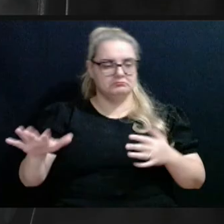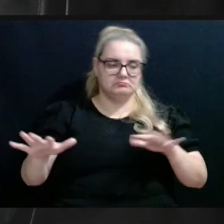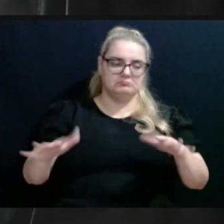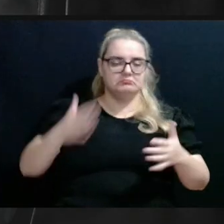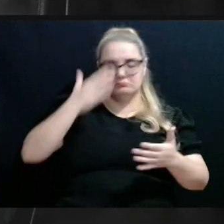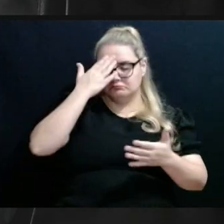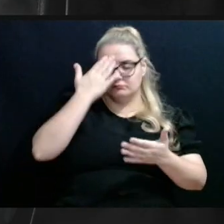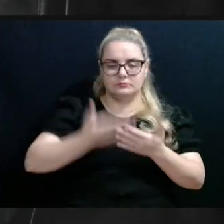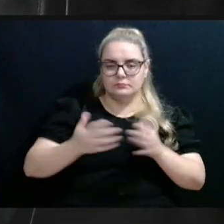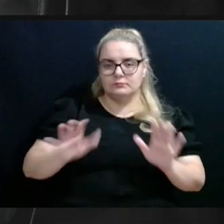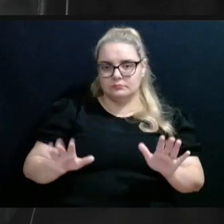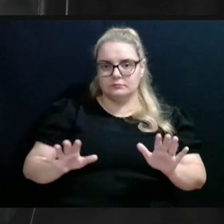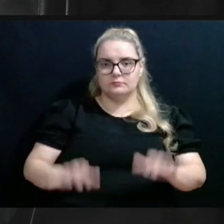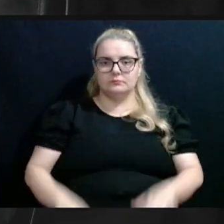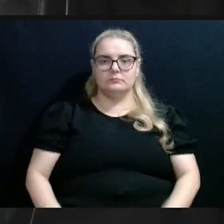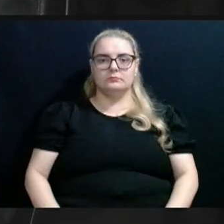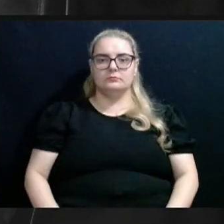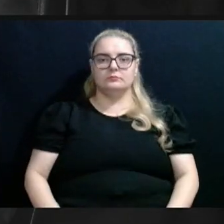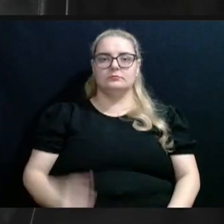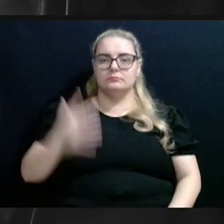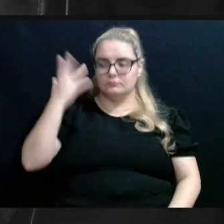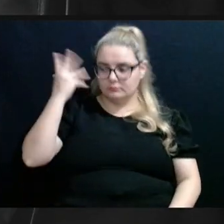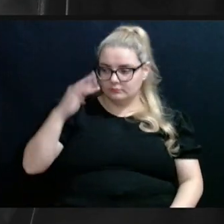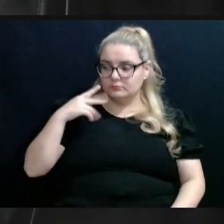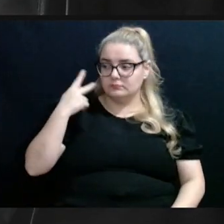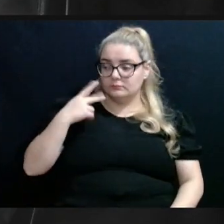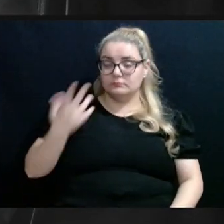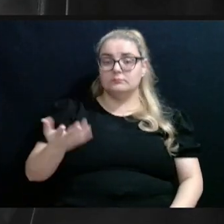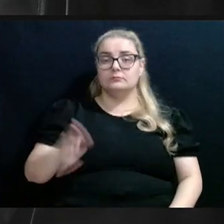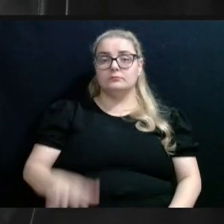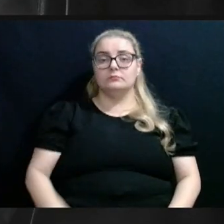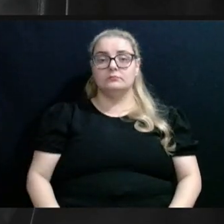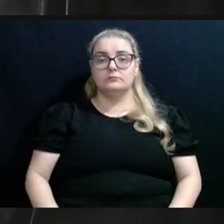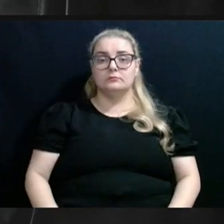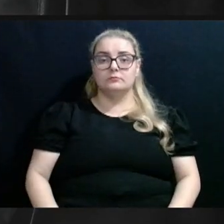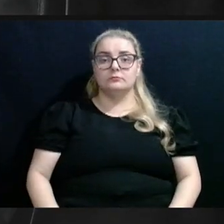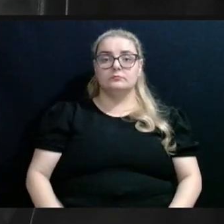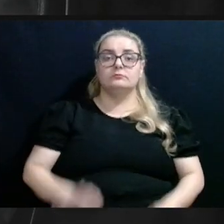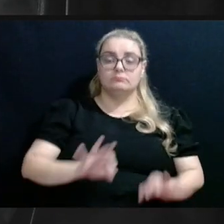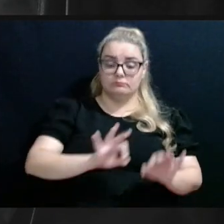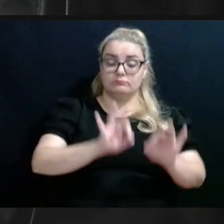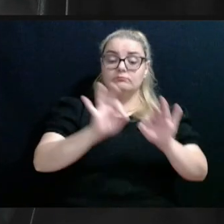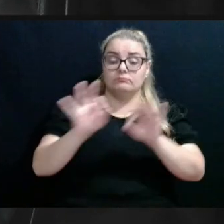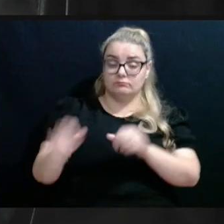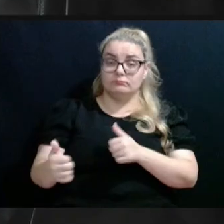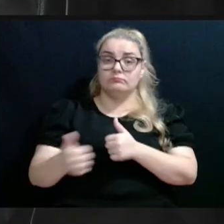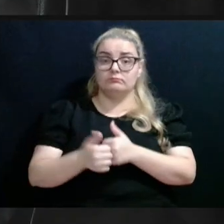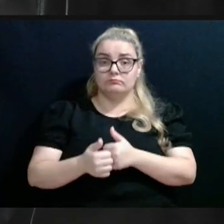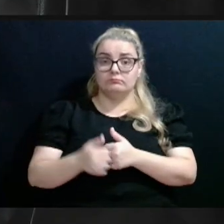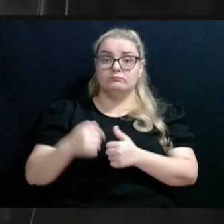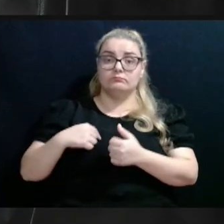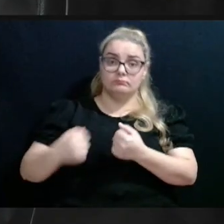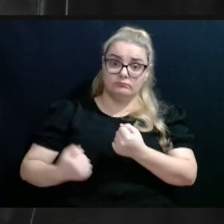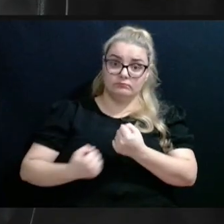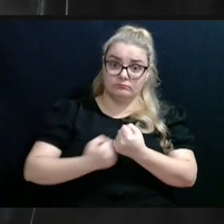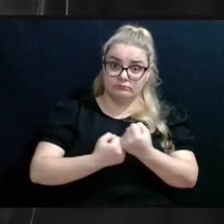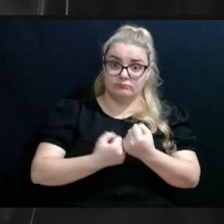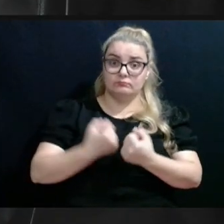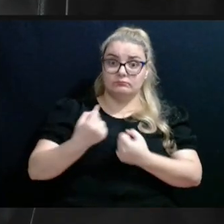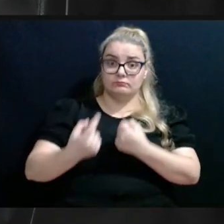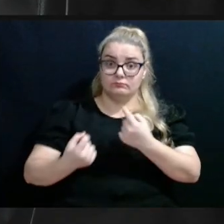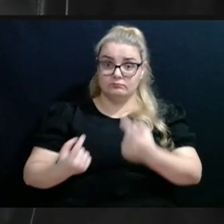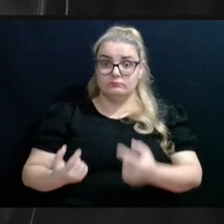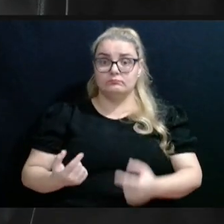segmento, a sua filosofia política, e vamos acompanhar de perto. Eu estou apoiando alguns colegas da